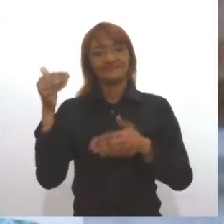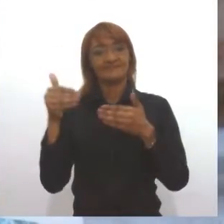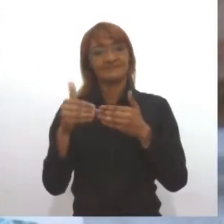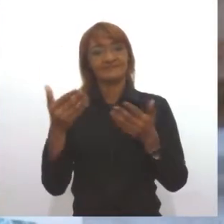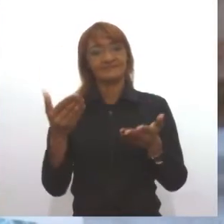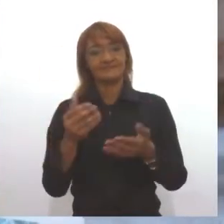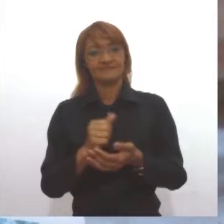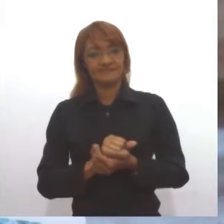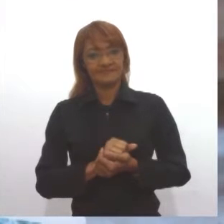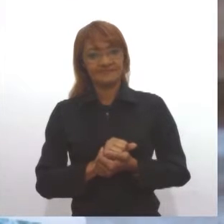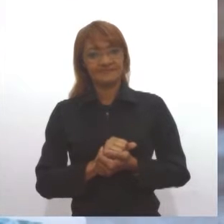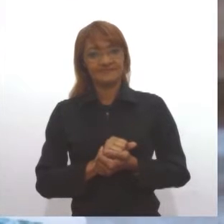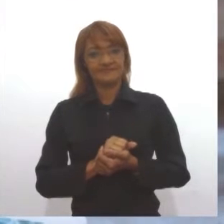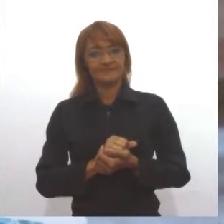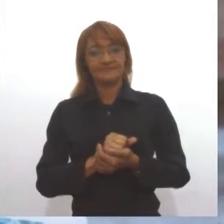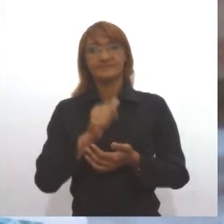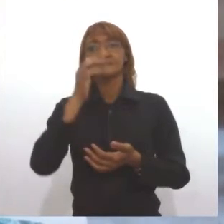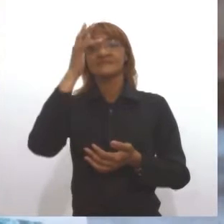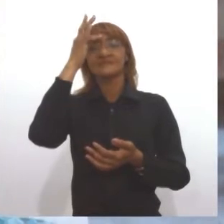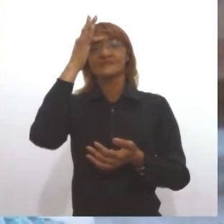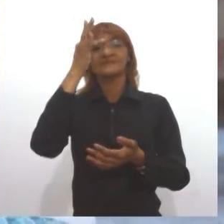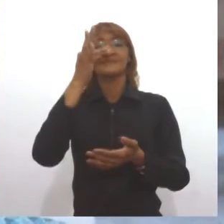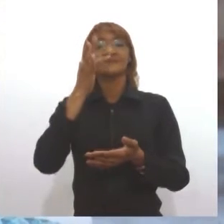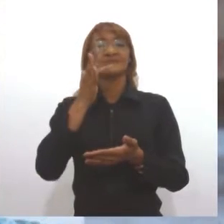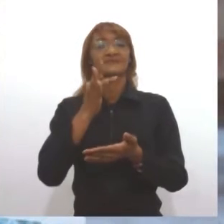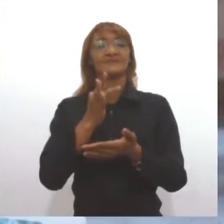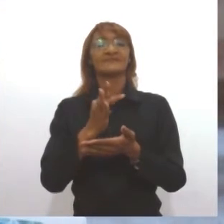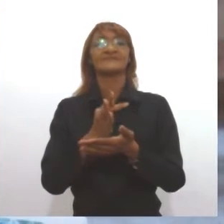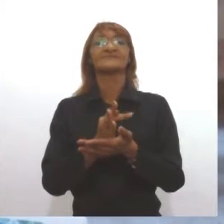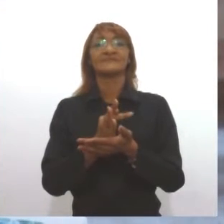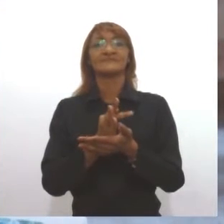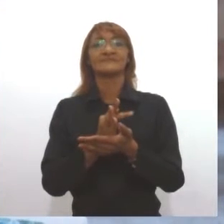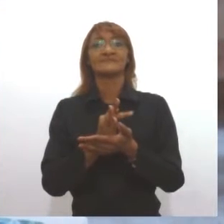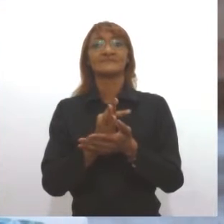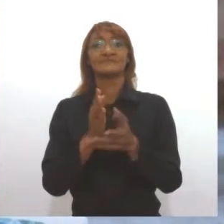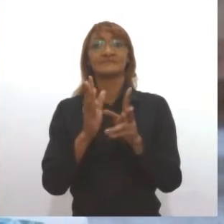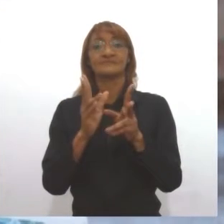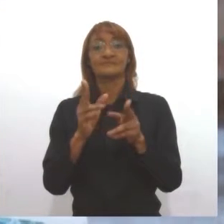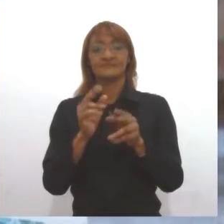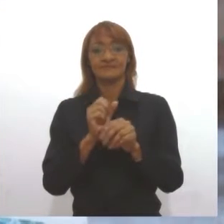fé é um substantivo